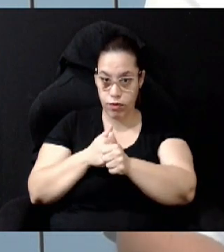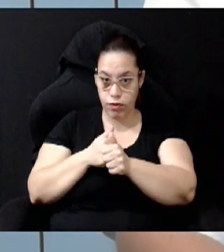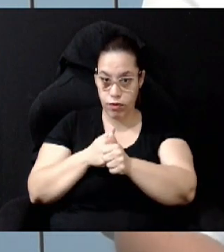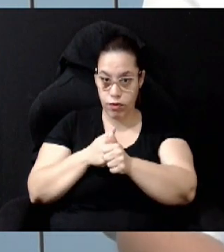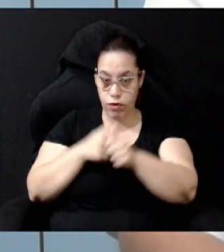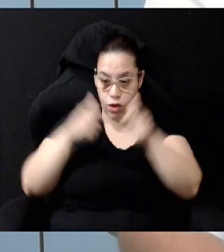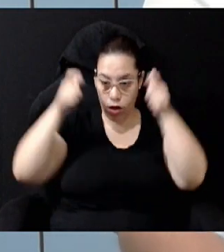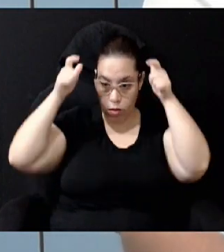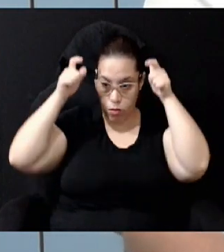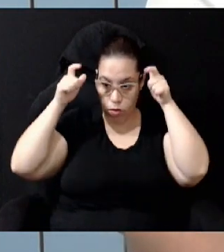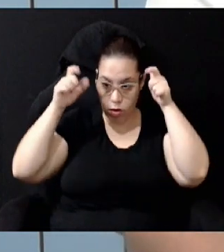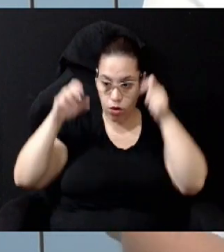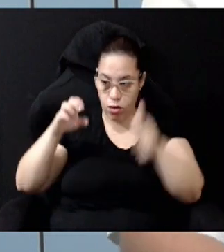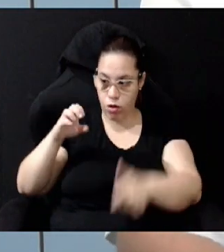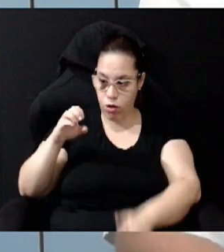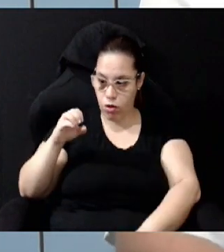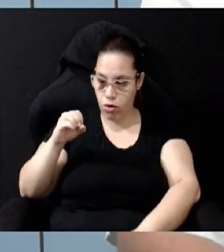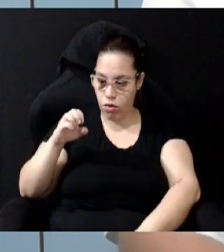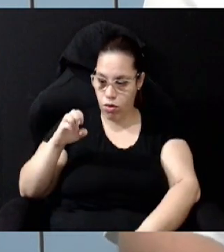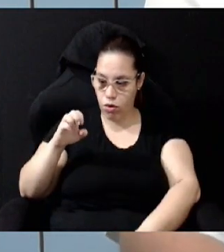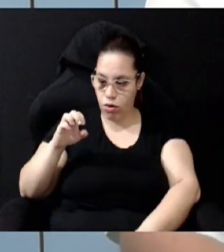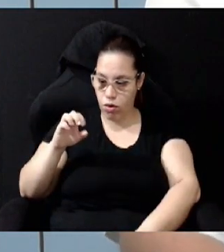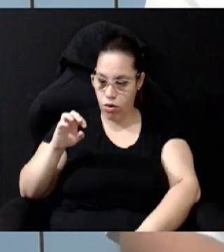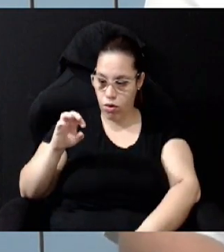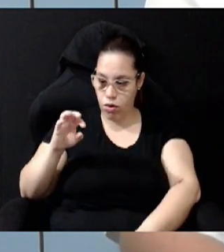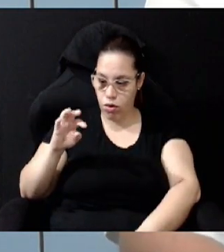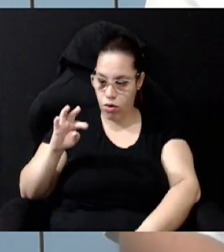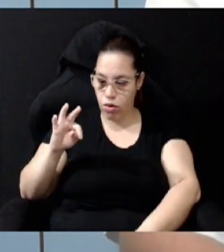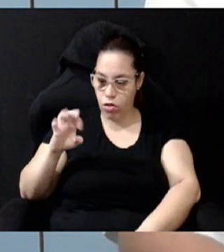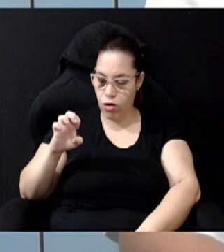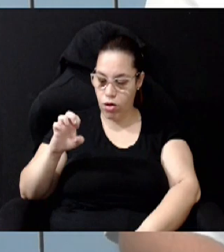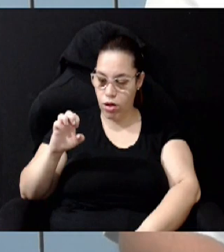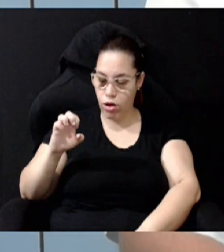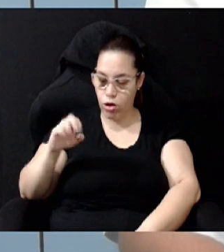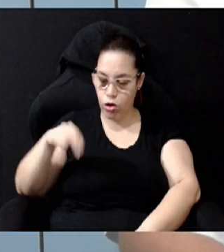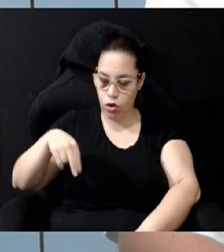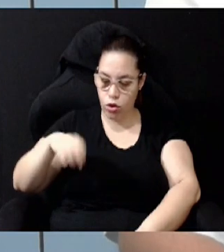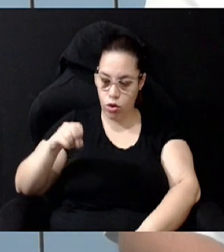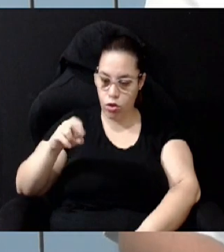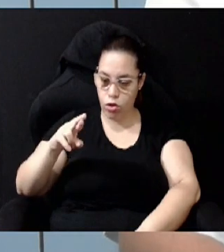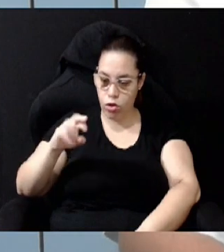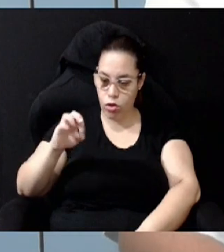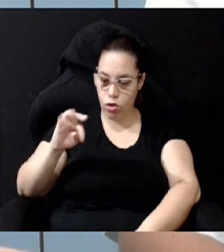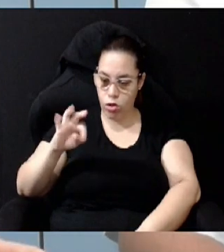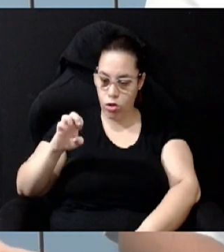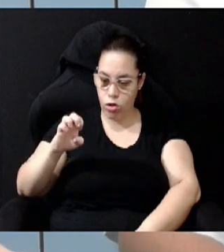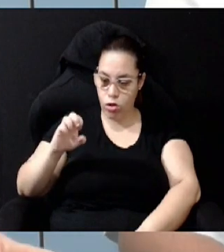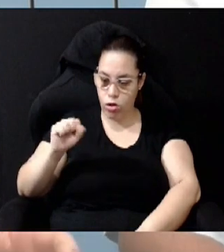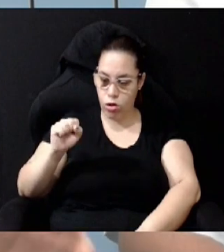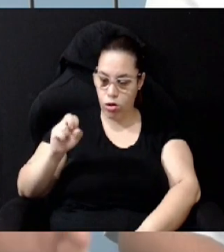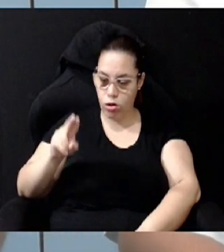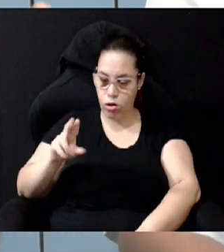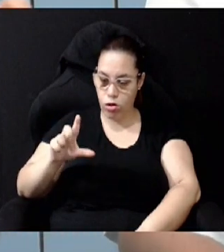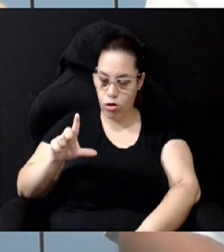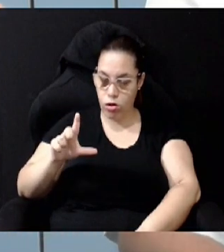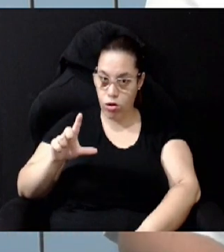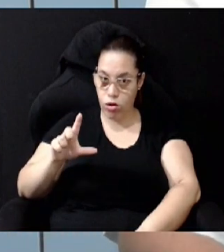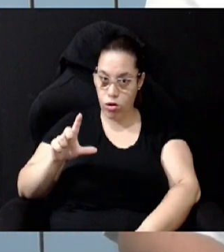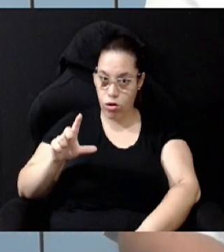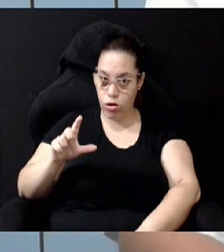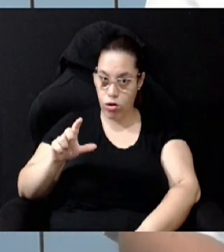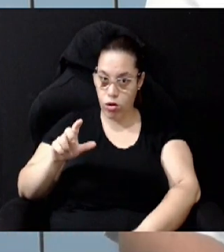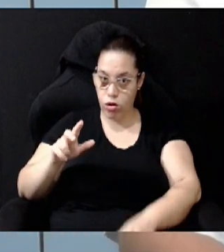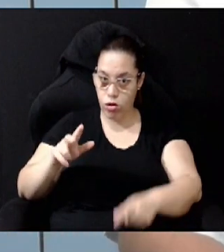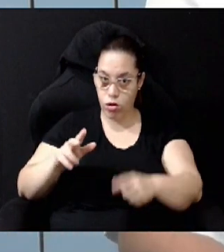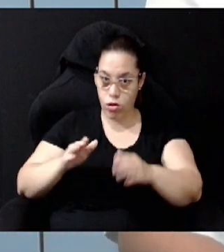a Norte-Sul, onde alaga, né? E eles fizeram, inclusive, a suspensão assim